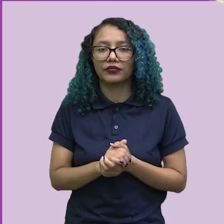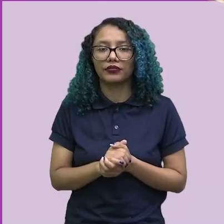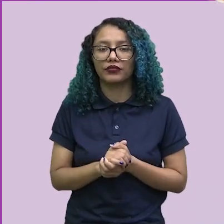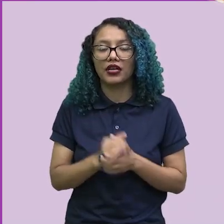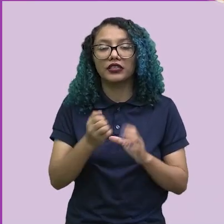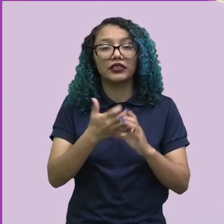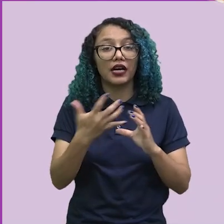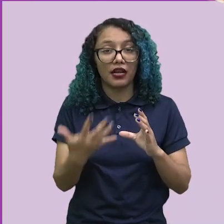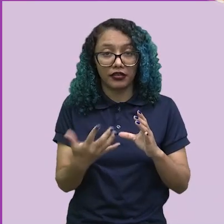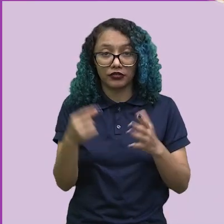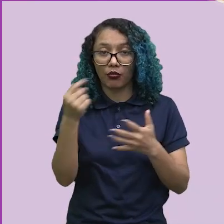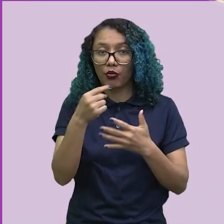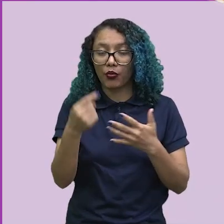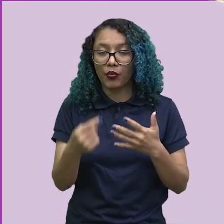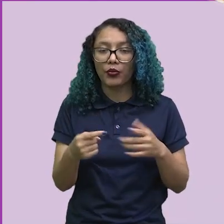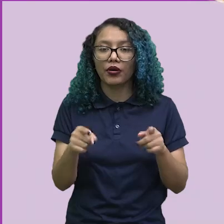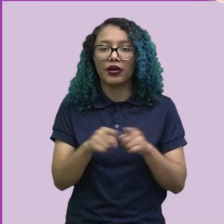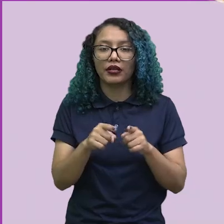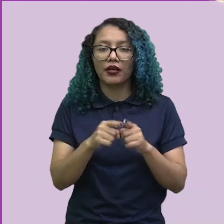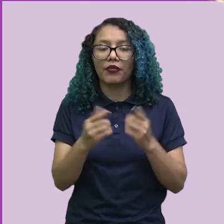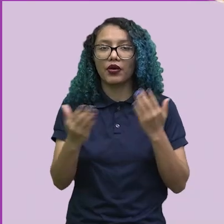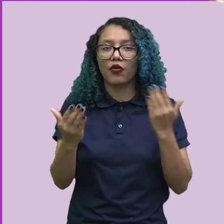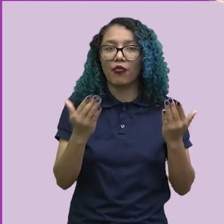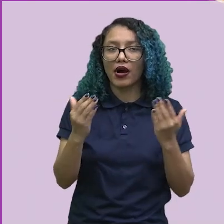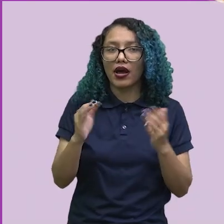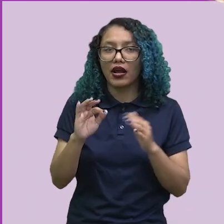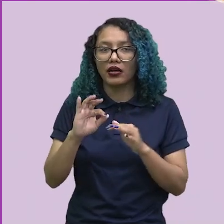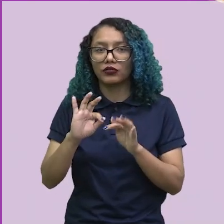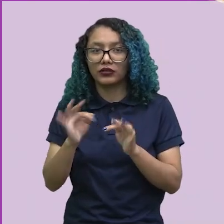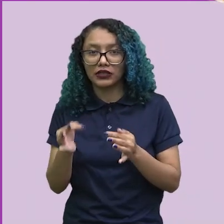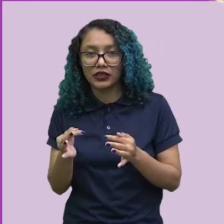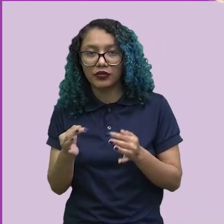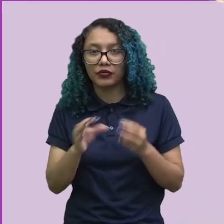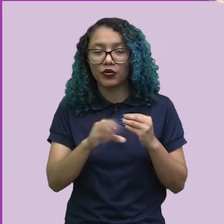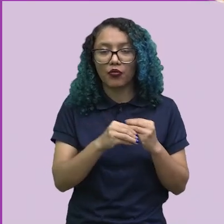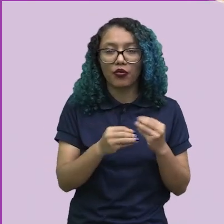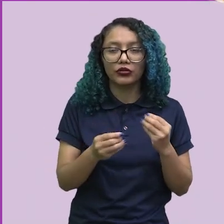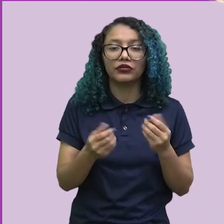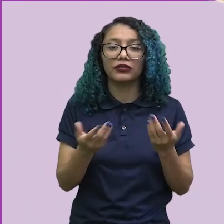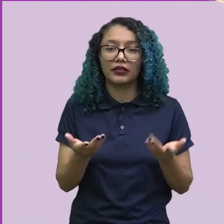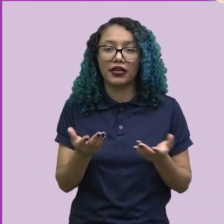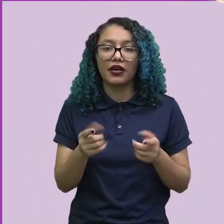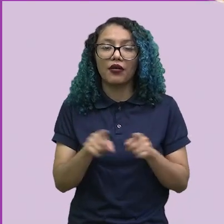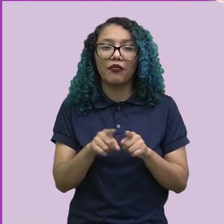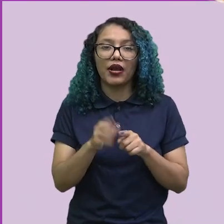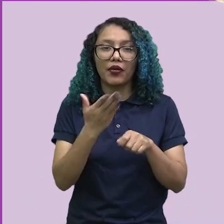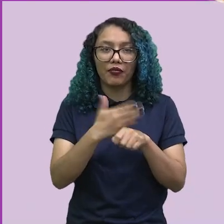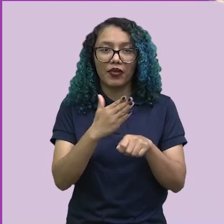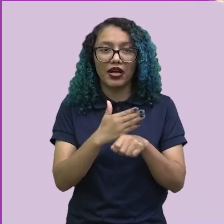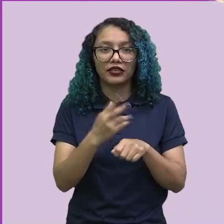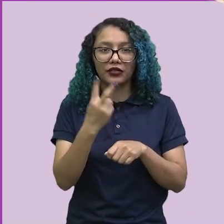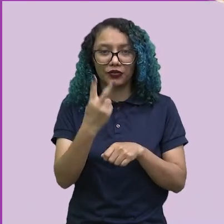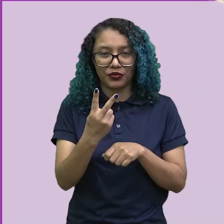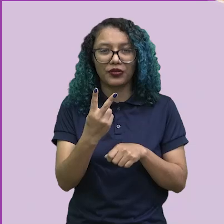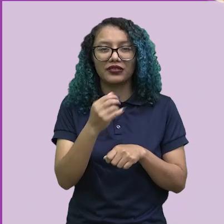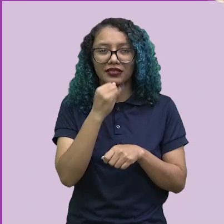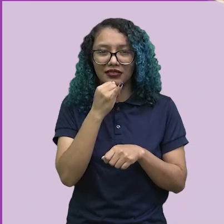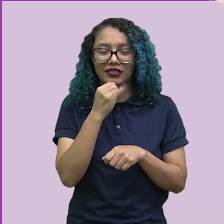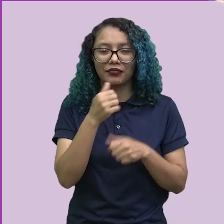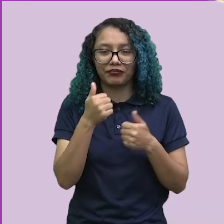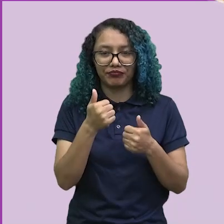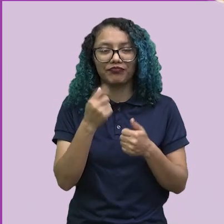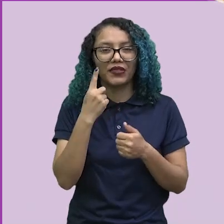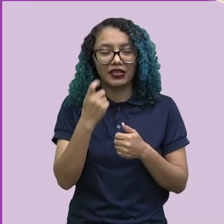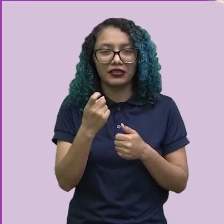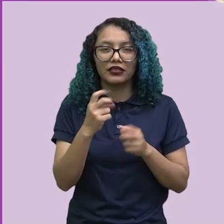quais são as suas características, a sua comparação em relação a juros simples, e a gente resolveu aqui também 2 exemplos bem